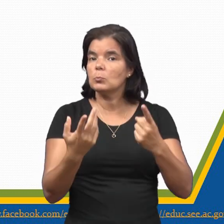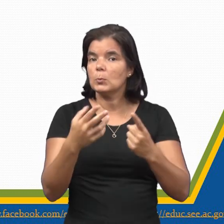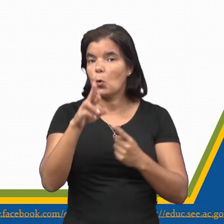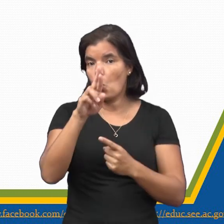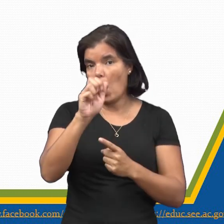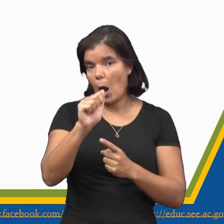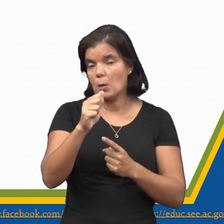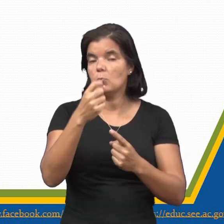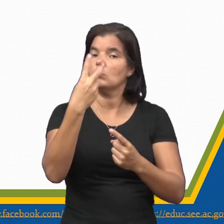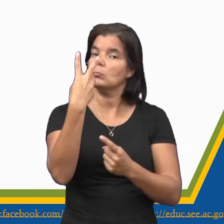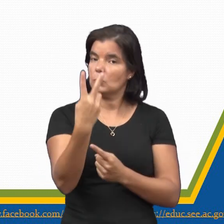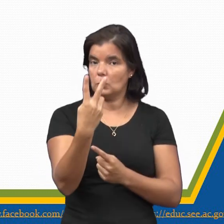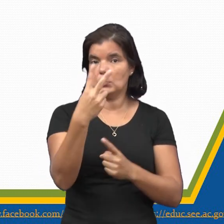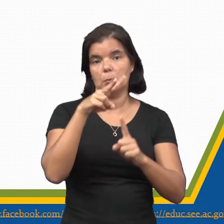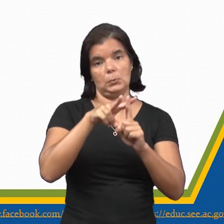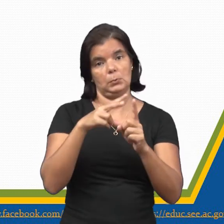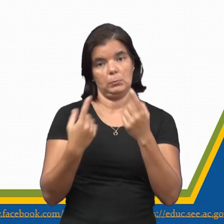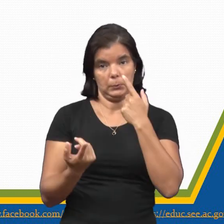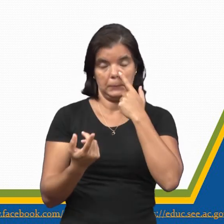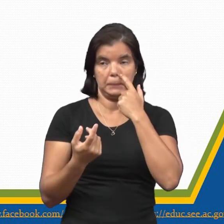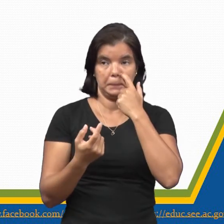raio 2 vezes.